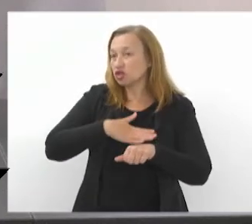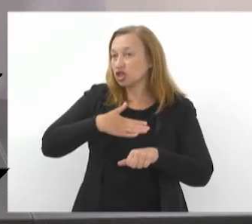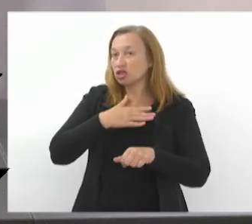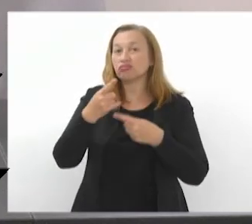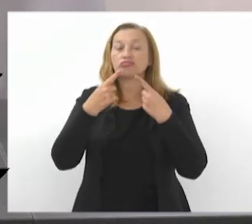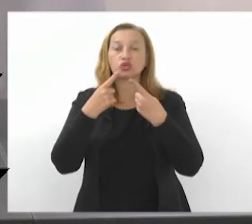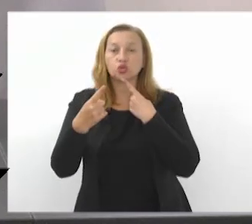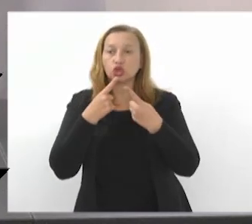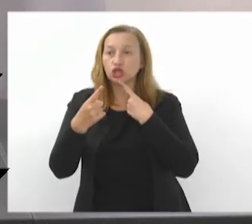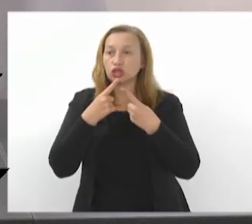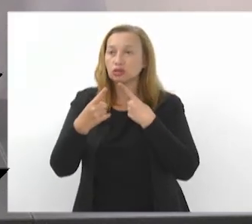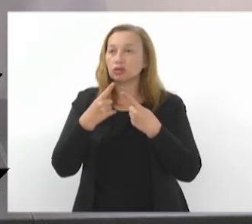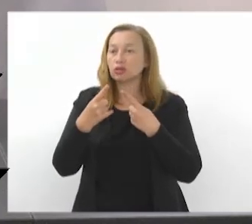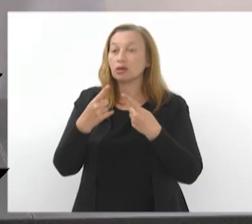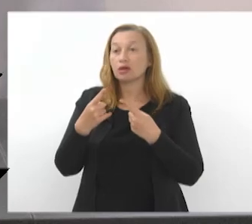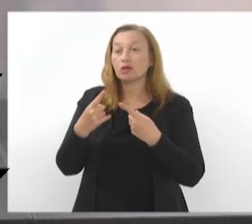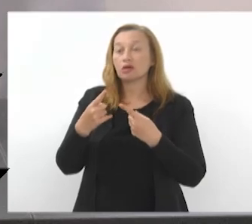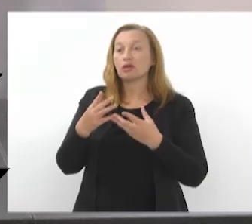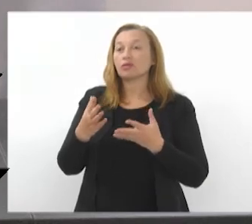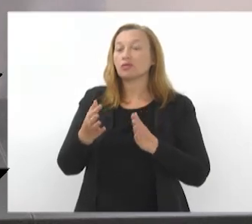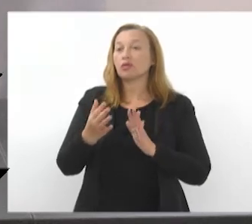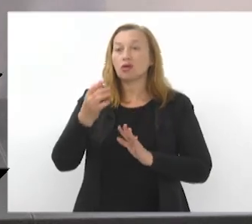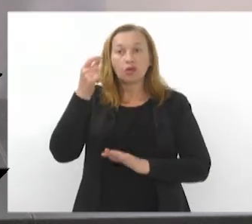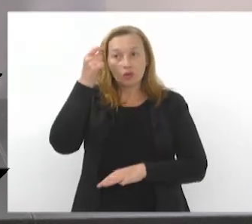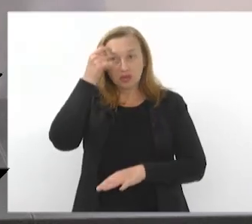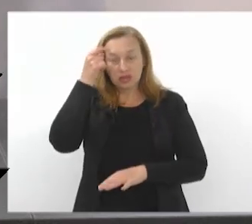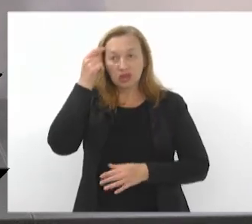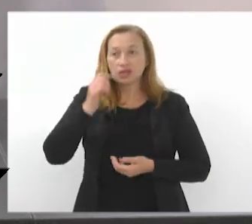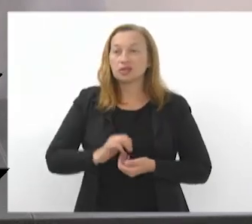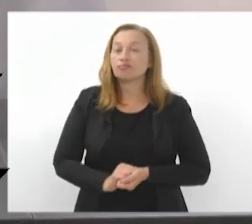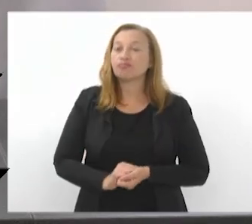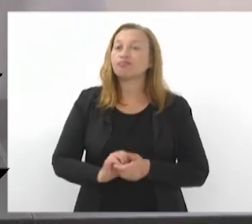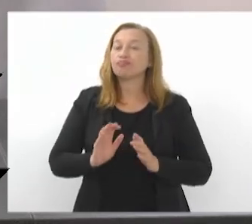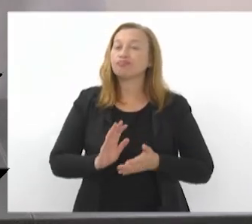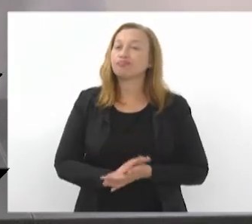gente possa estabelecer um parecer em consenso.